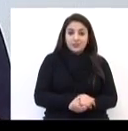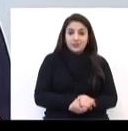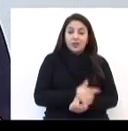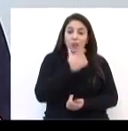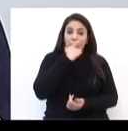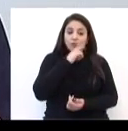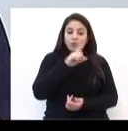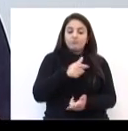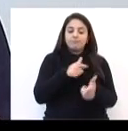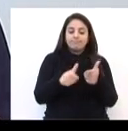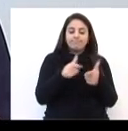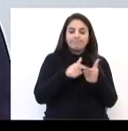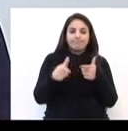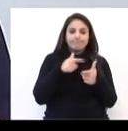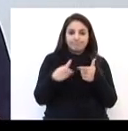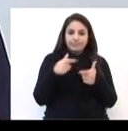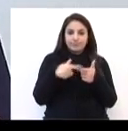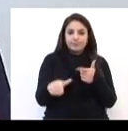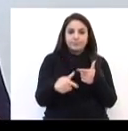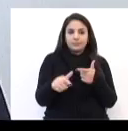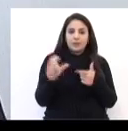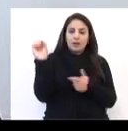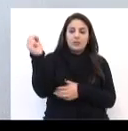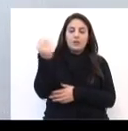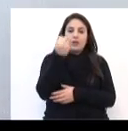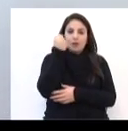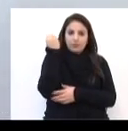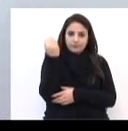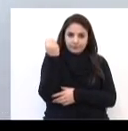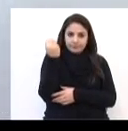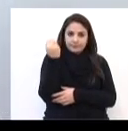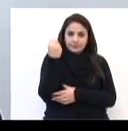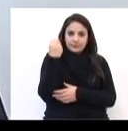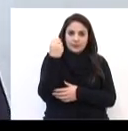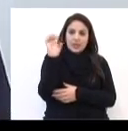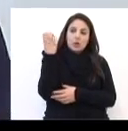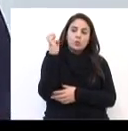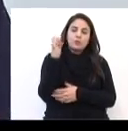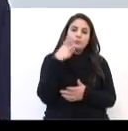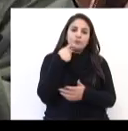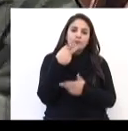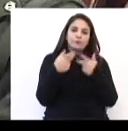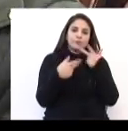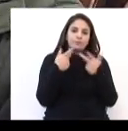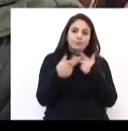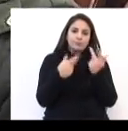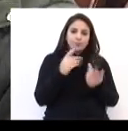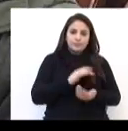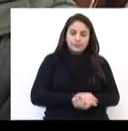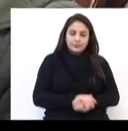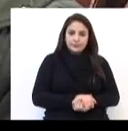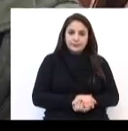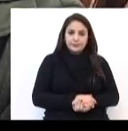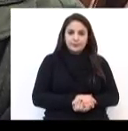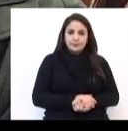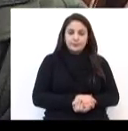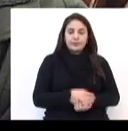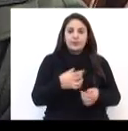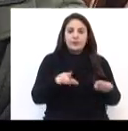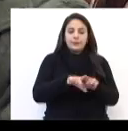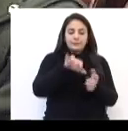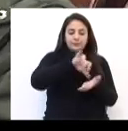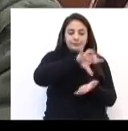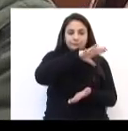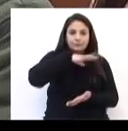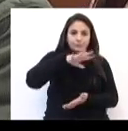É um problema bastante grave, ecologicamente falando. Além do meio ambiente, as famílias de